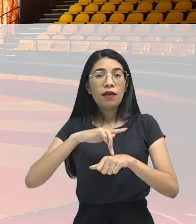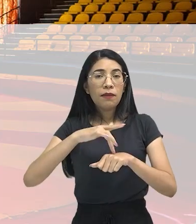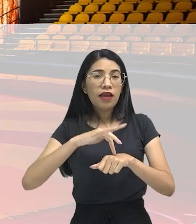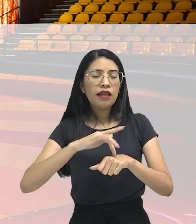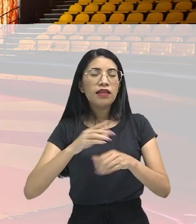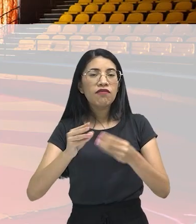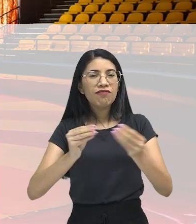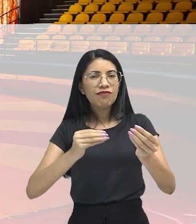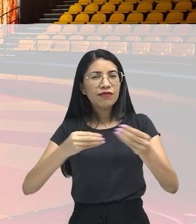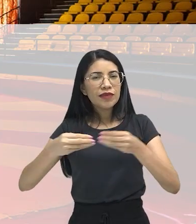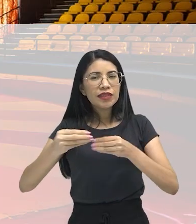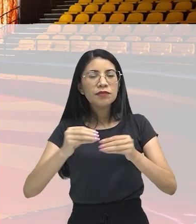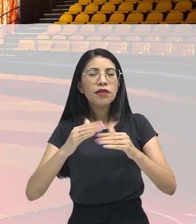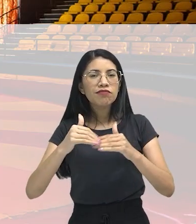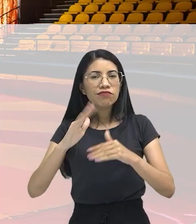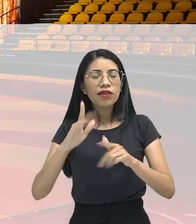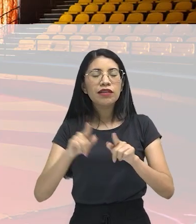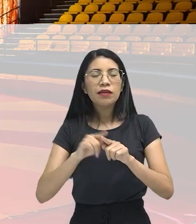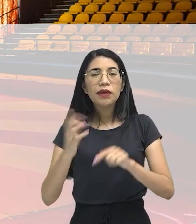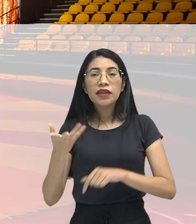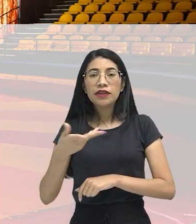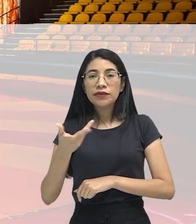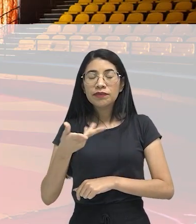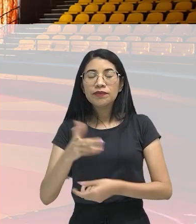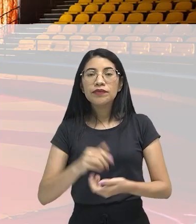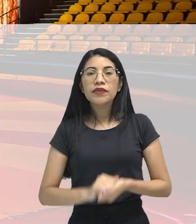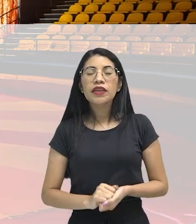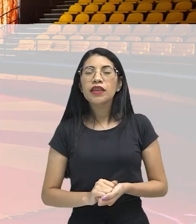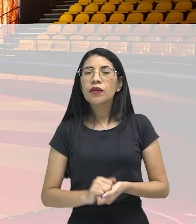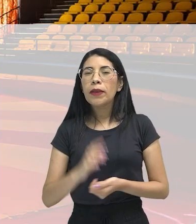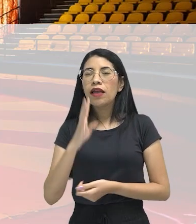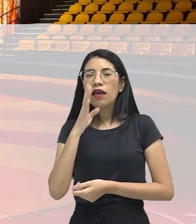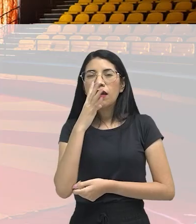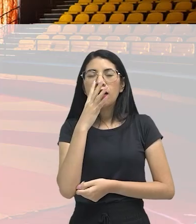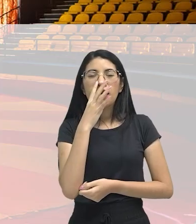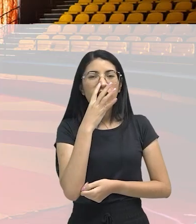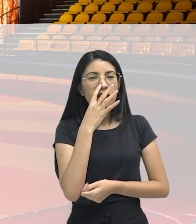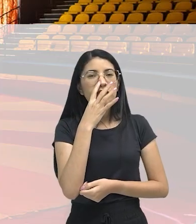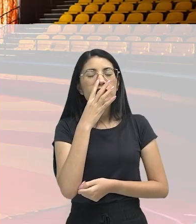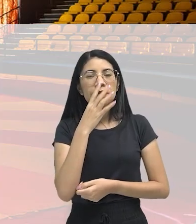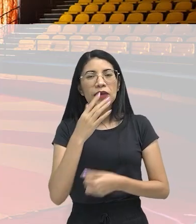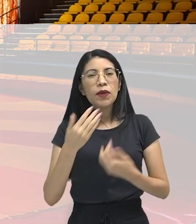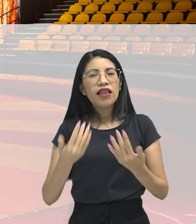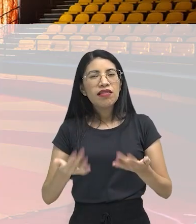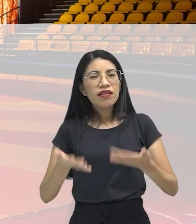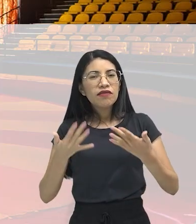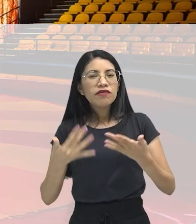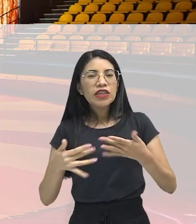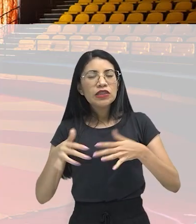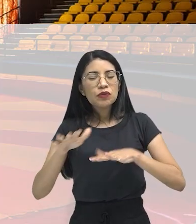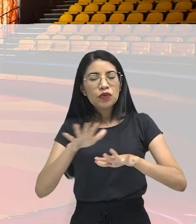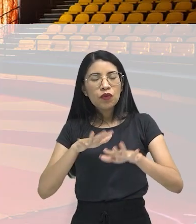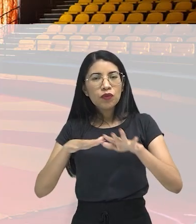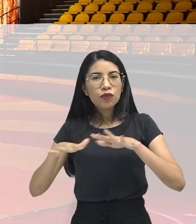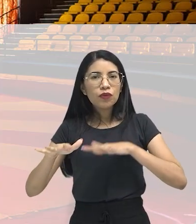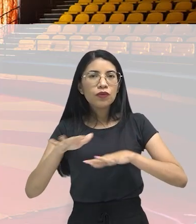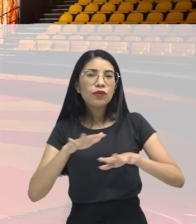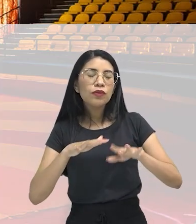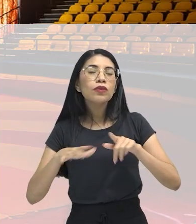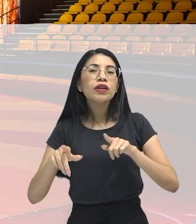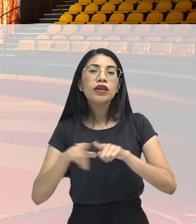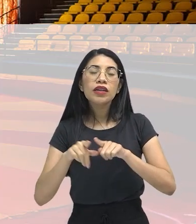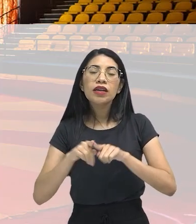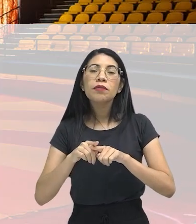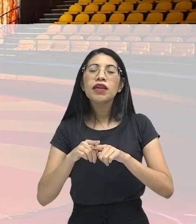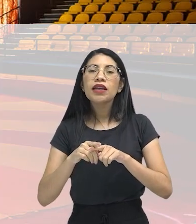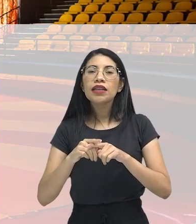grande flexibilidade e agilidade, e ela encanta o público com essa leveza nos movimentos. Além disso,